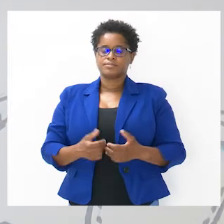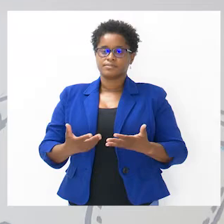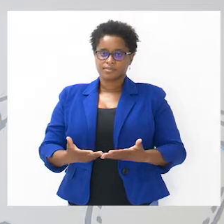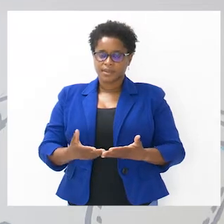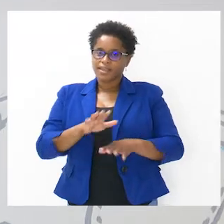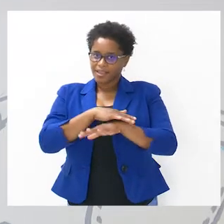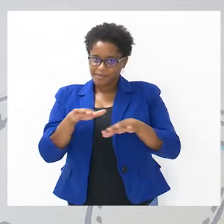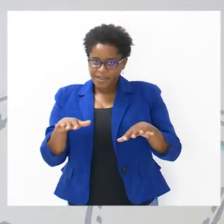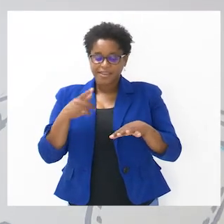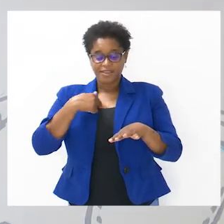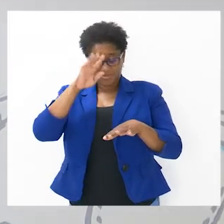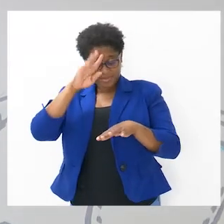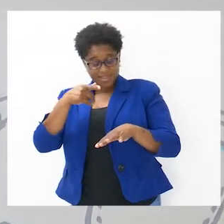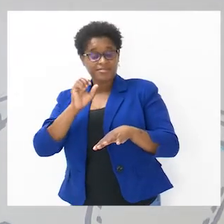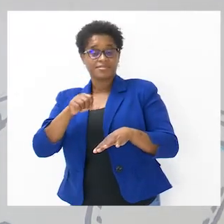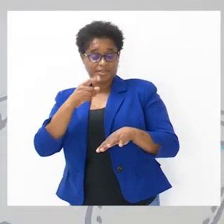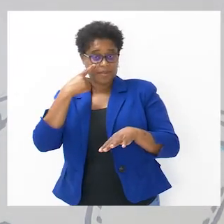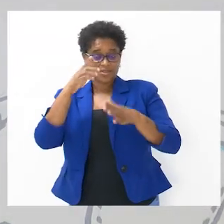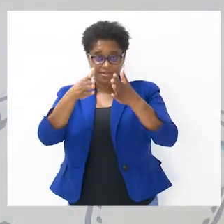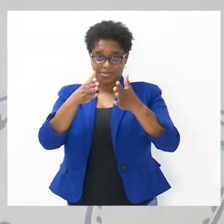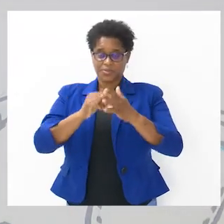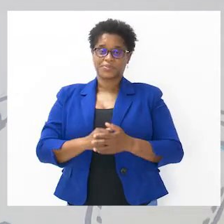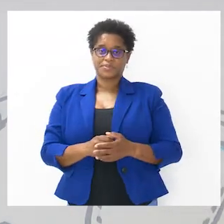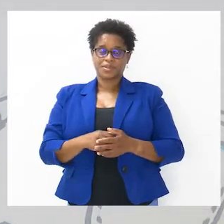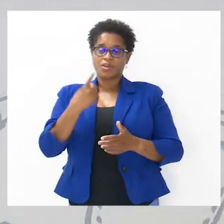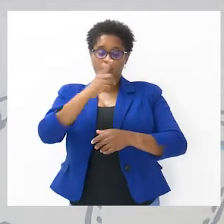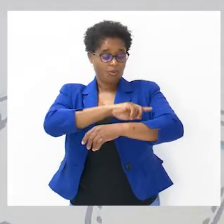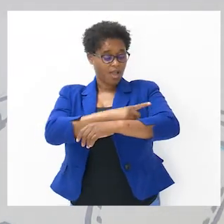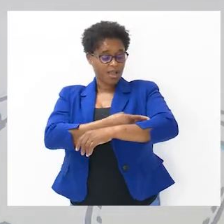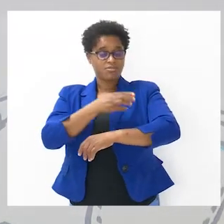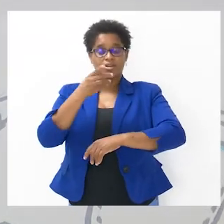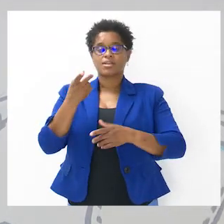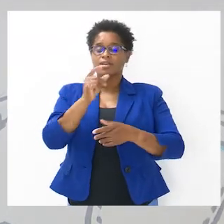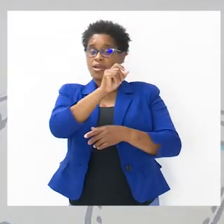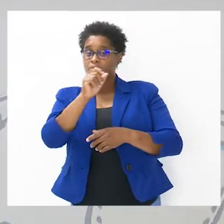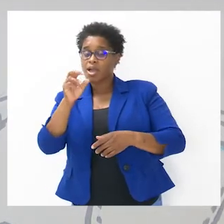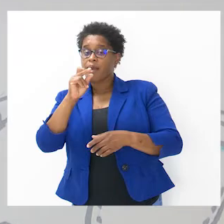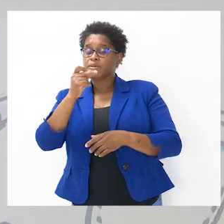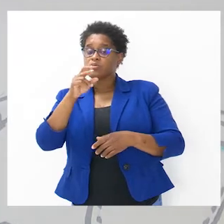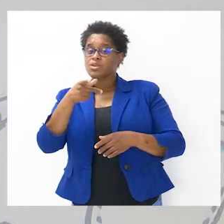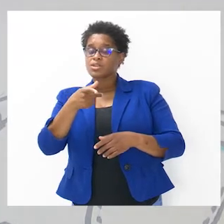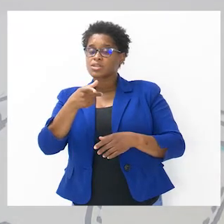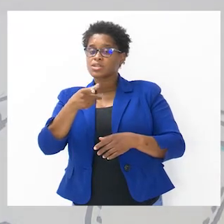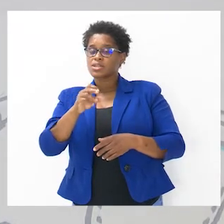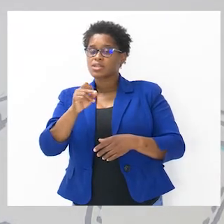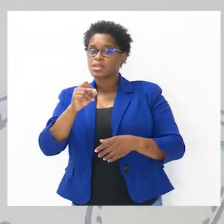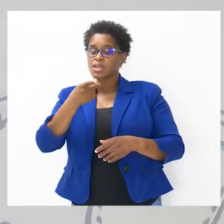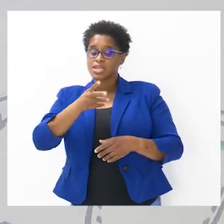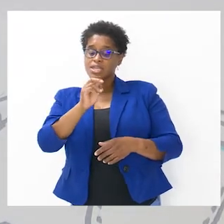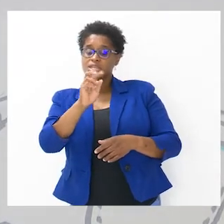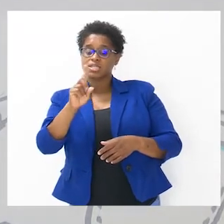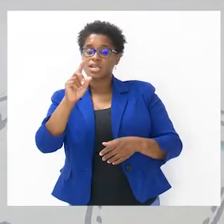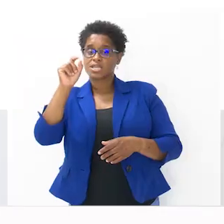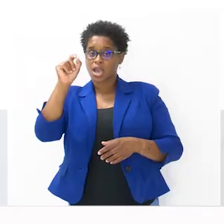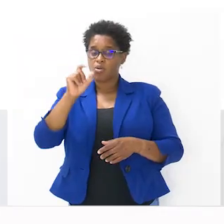Prontos? Eu sei que sim. Prestem atenção. Um ângulo que mede amplitude, que tem amplitude